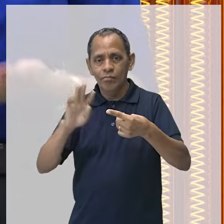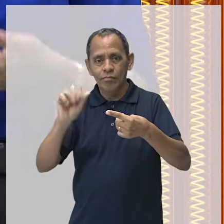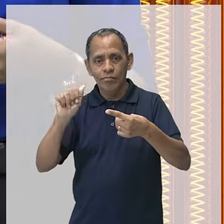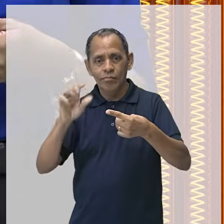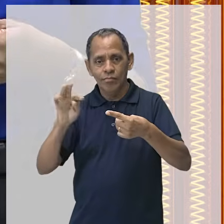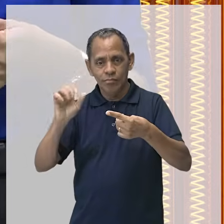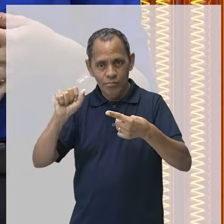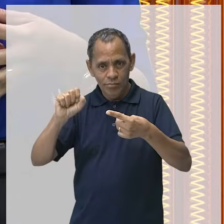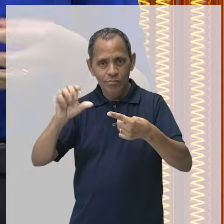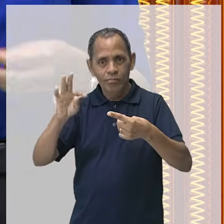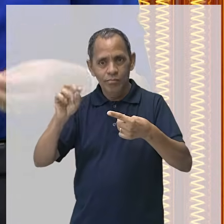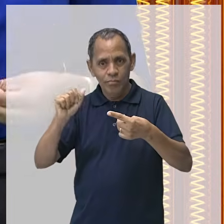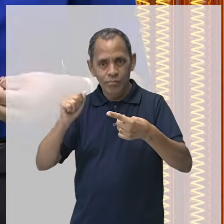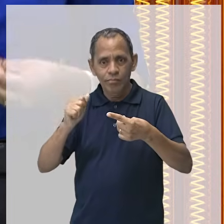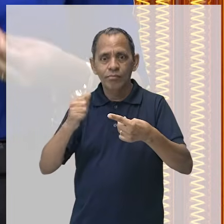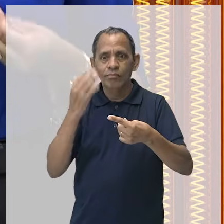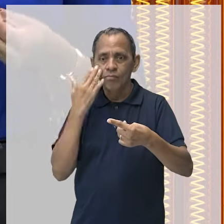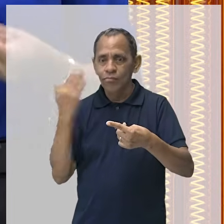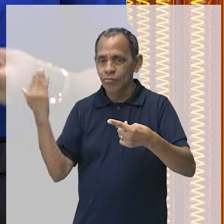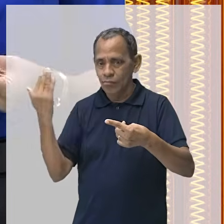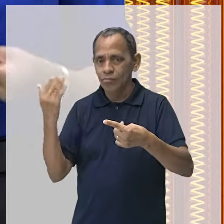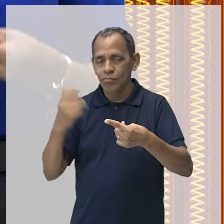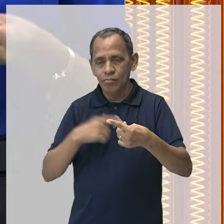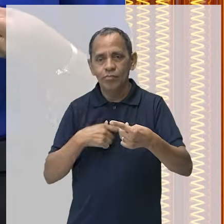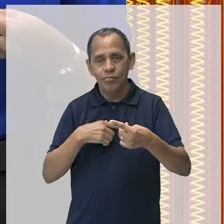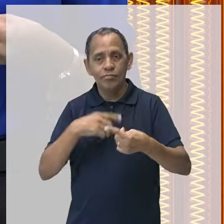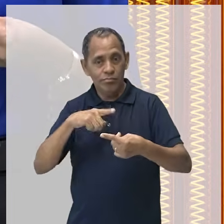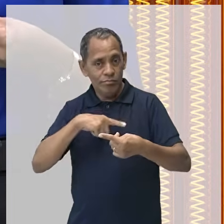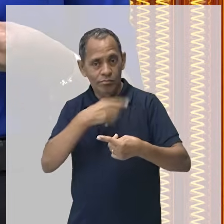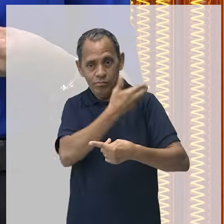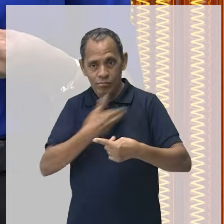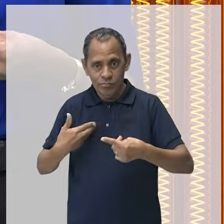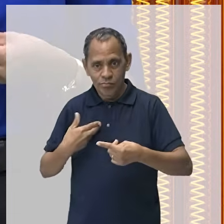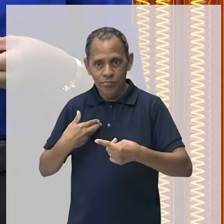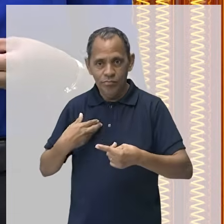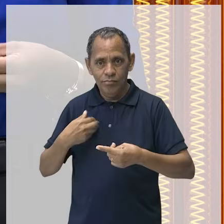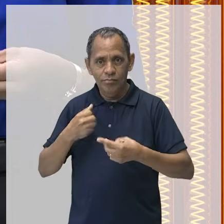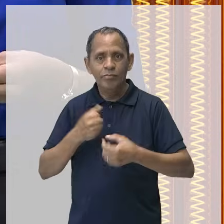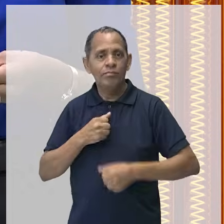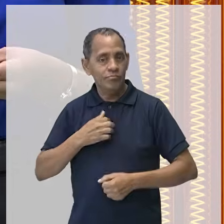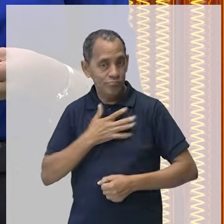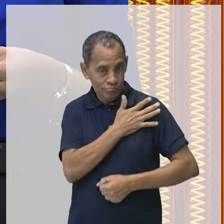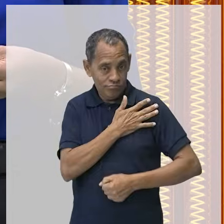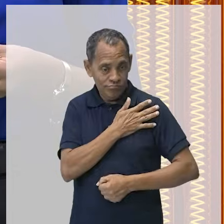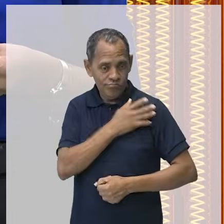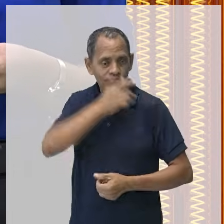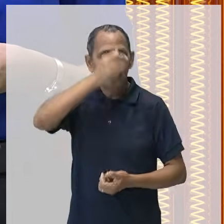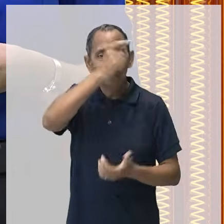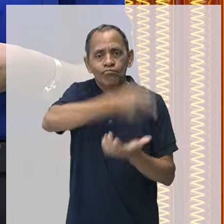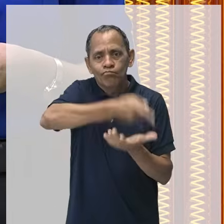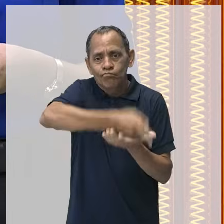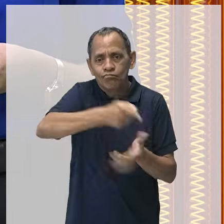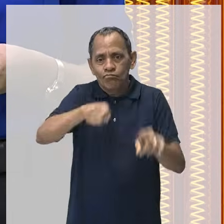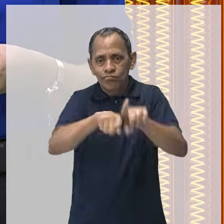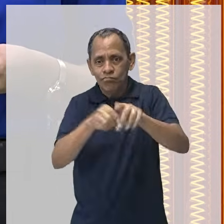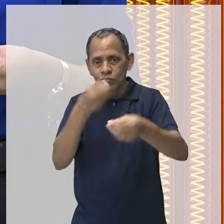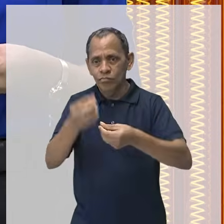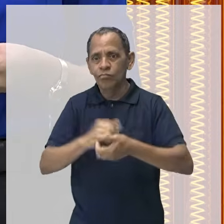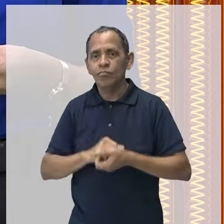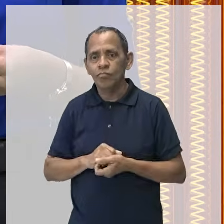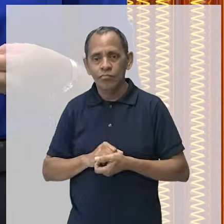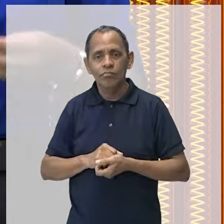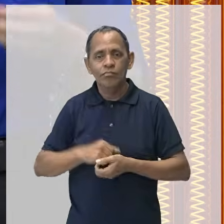Cubana. Ele possuía ali um governo ditatorial, ele estava muito alinhado com a política econômica dos Estados